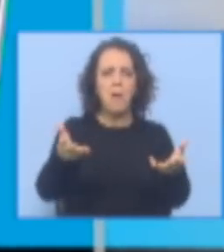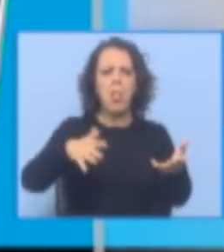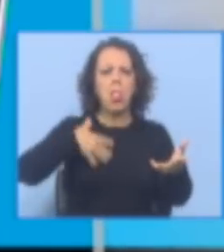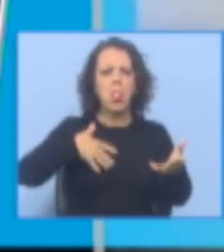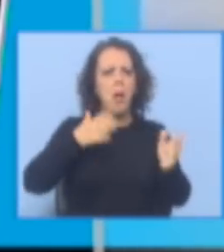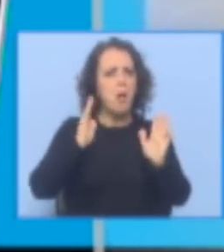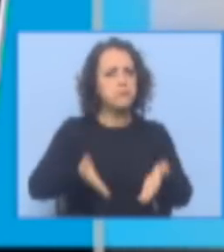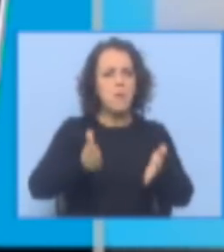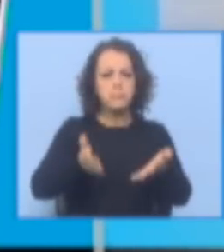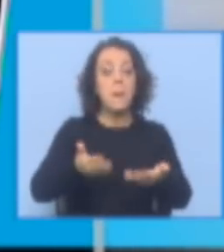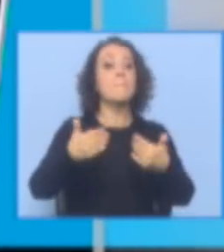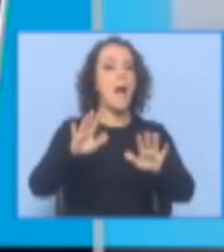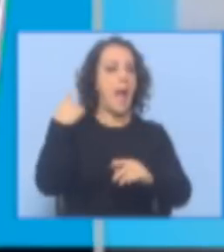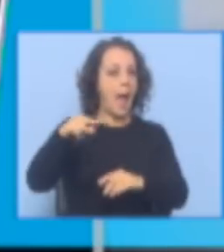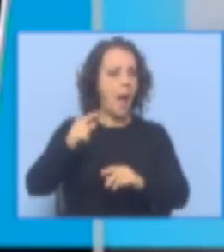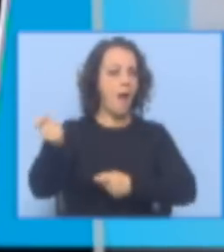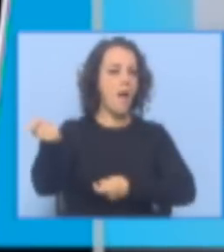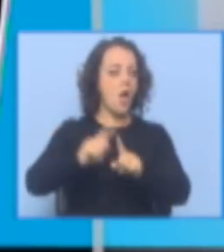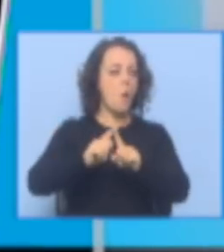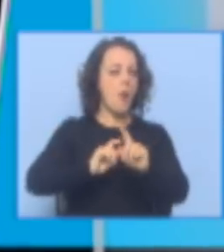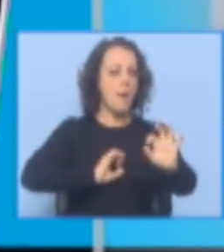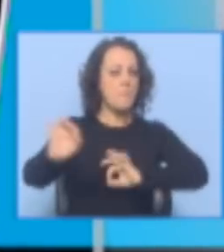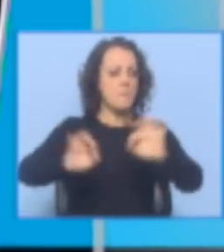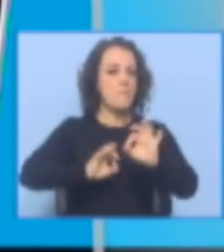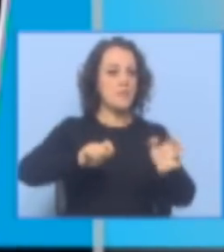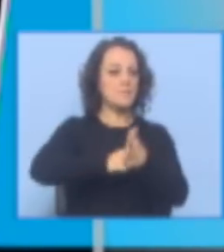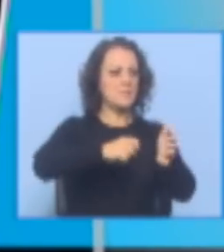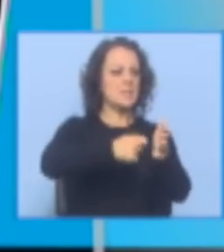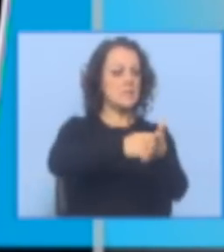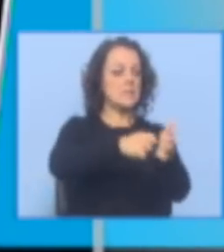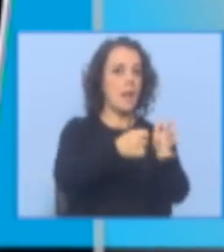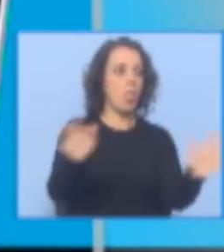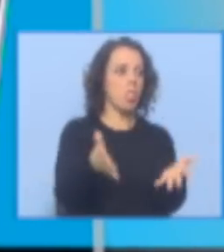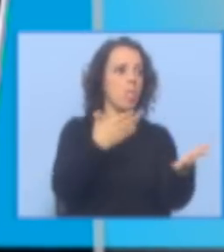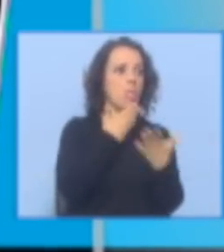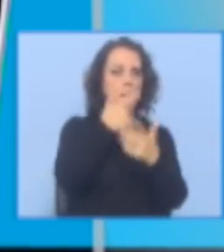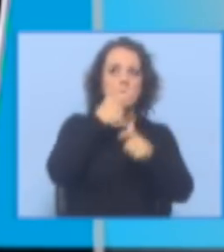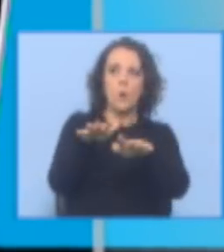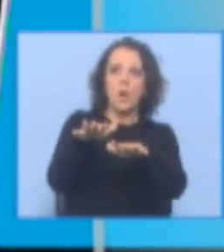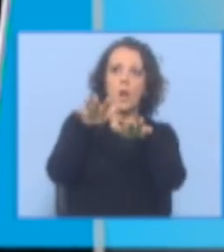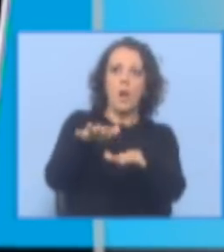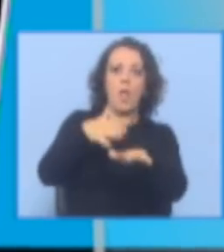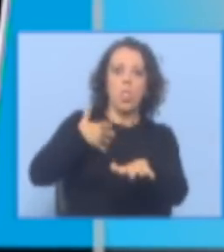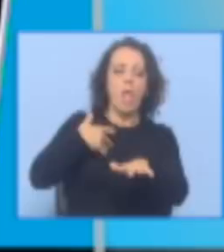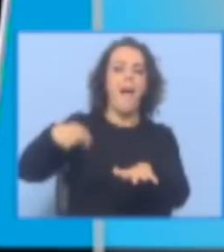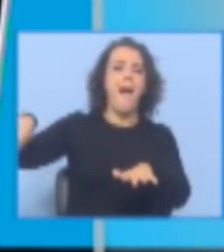medo, mas há uma estratégia de medo para beneficiar outros poderes e outros que se querem servir do poder.